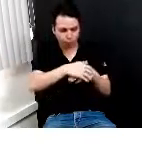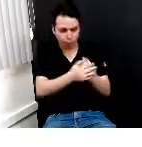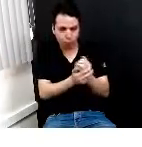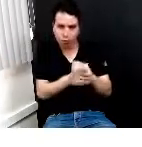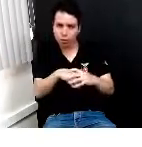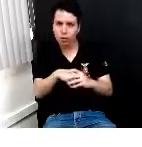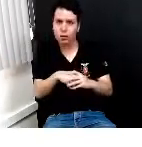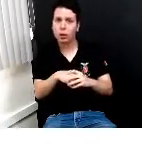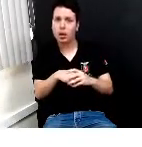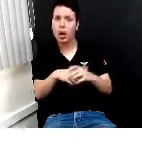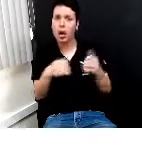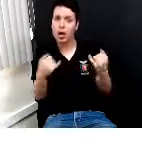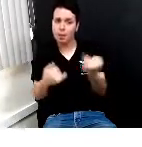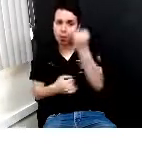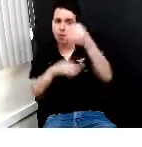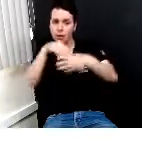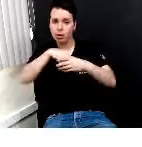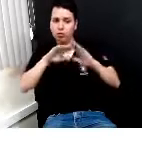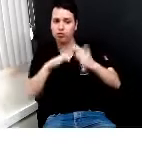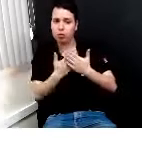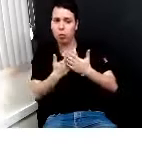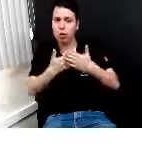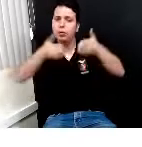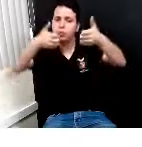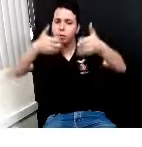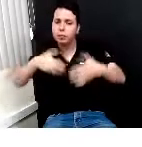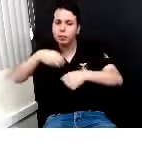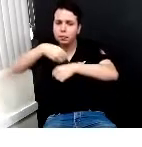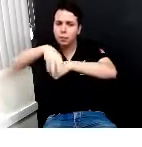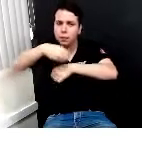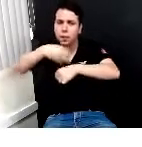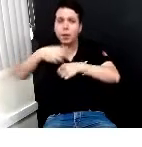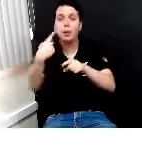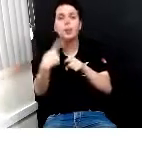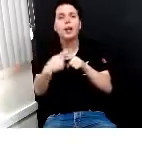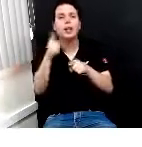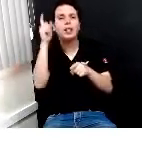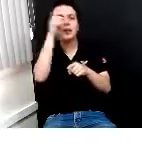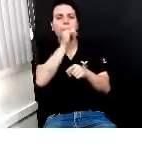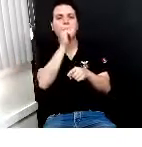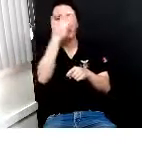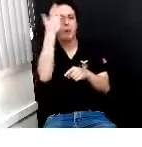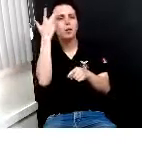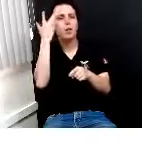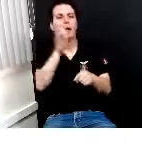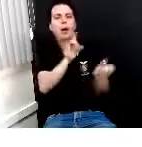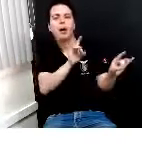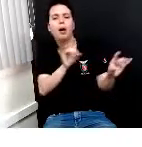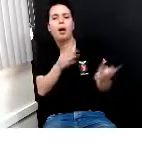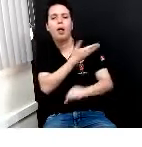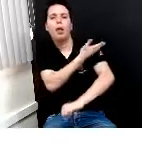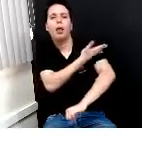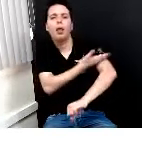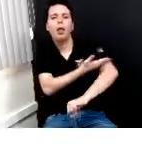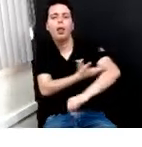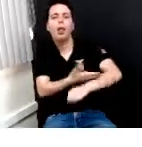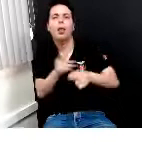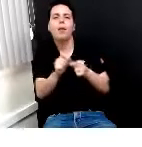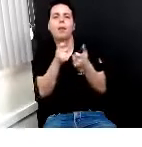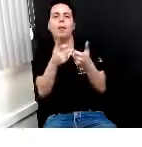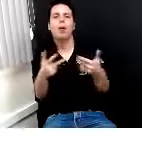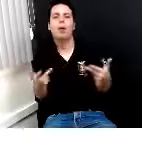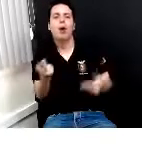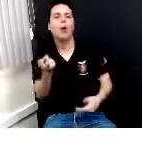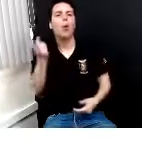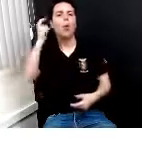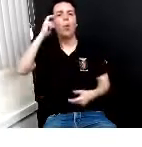é muito difícil desconstruir hábitos do cotidiano. As pessoas chegam nas escolas com uma cultura